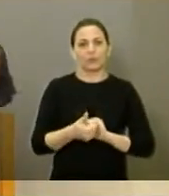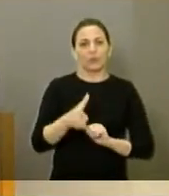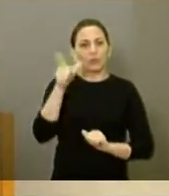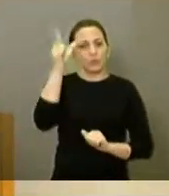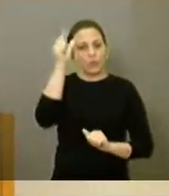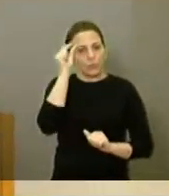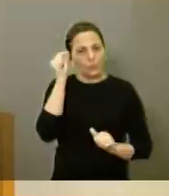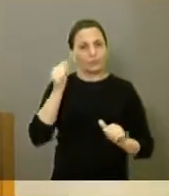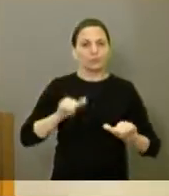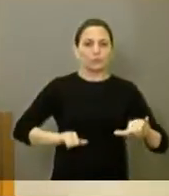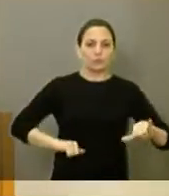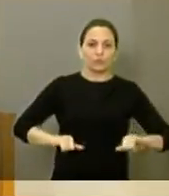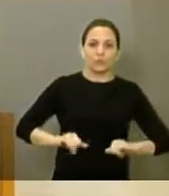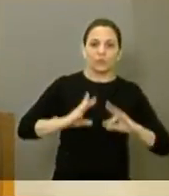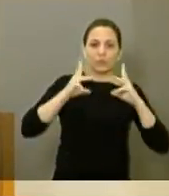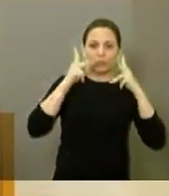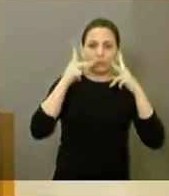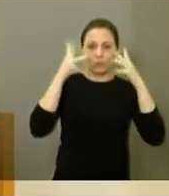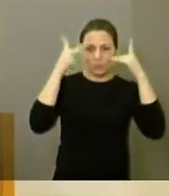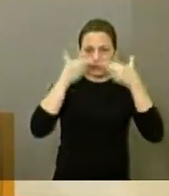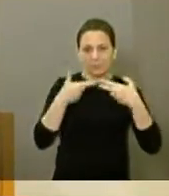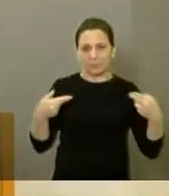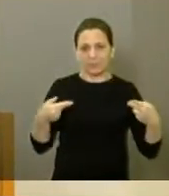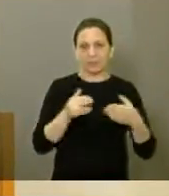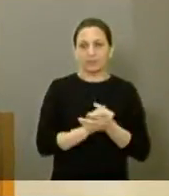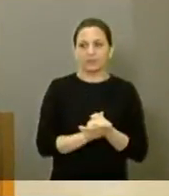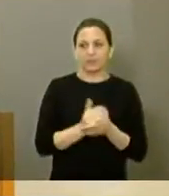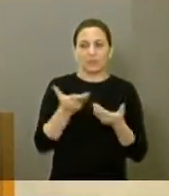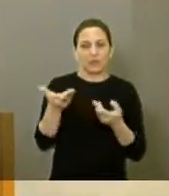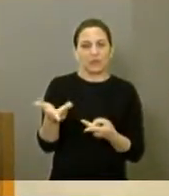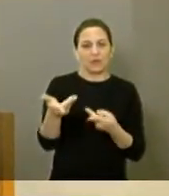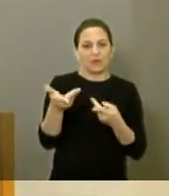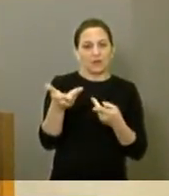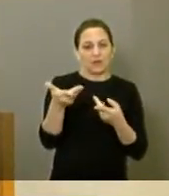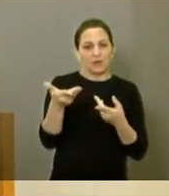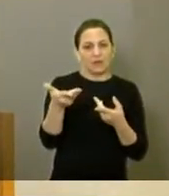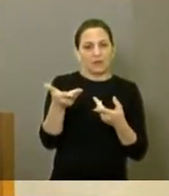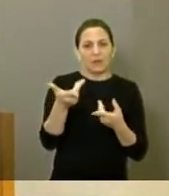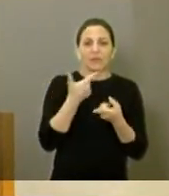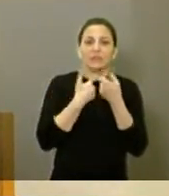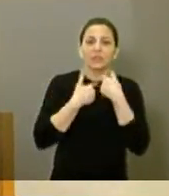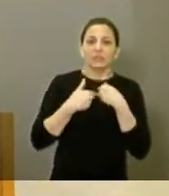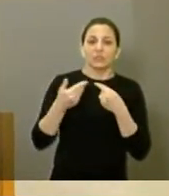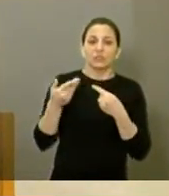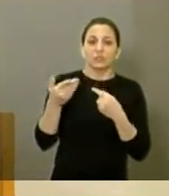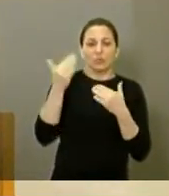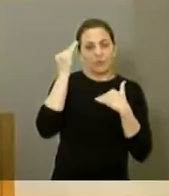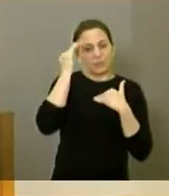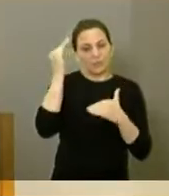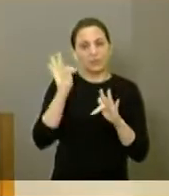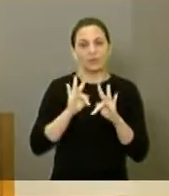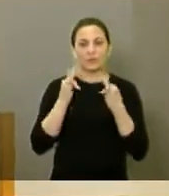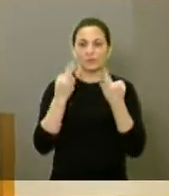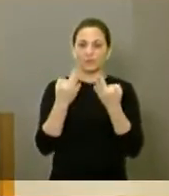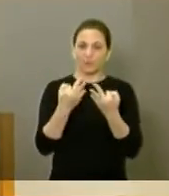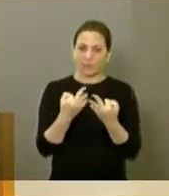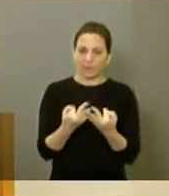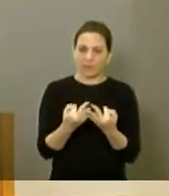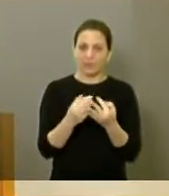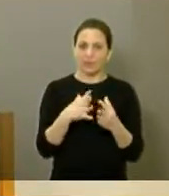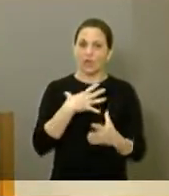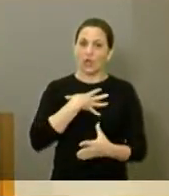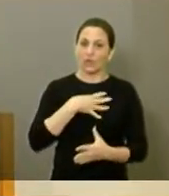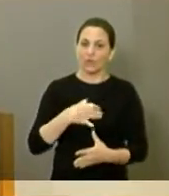daqueles bicho quero agradecer imensamente a minha família a minha filha